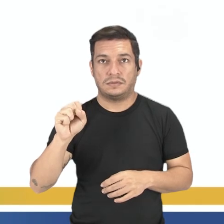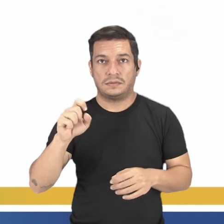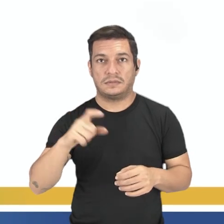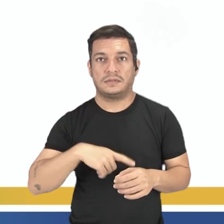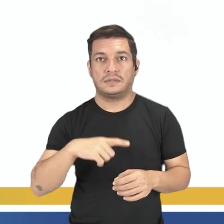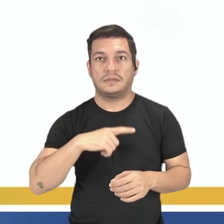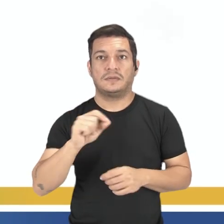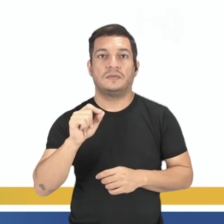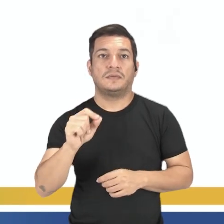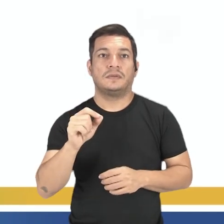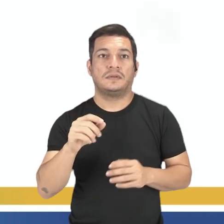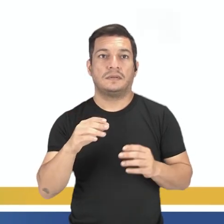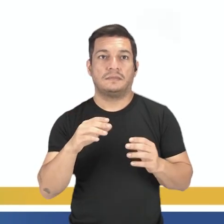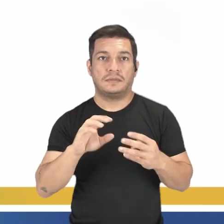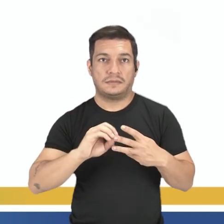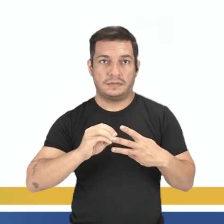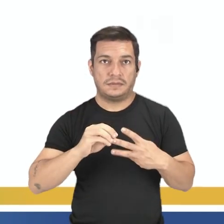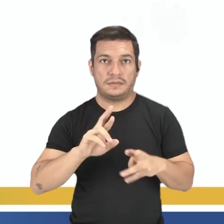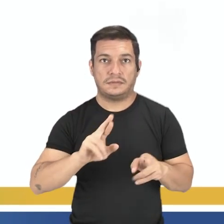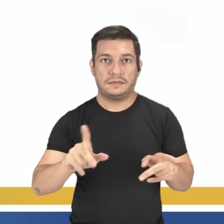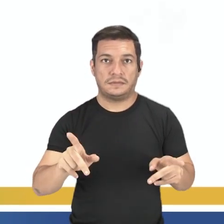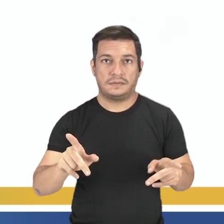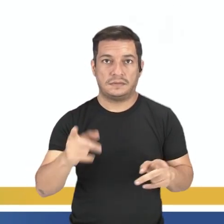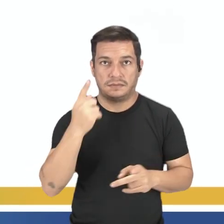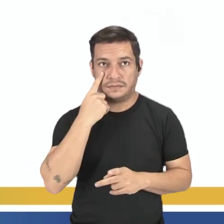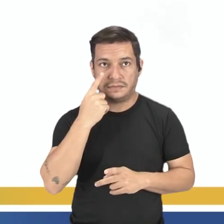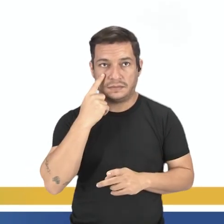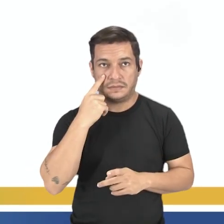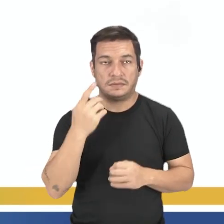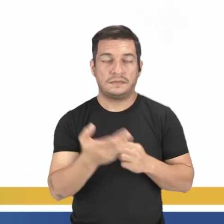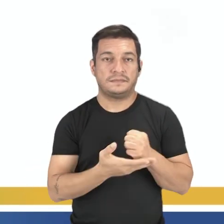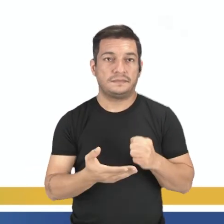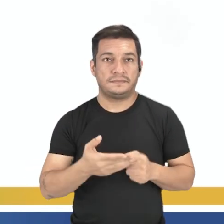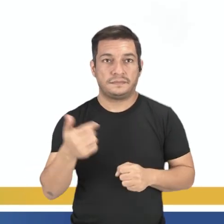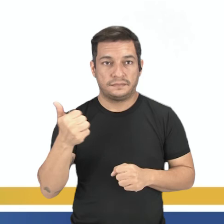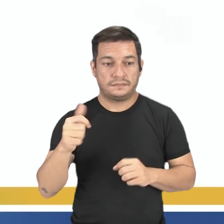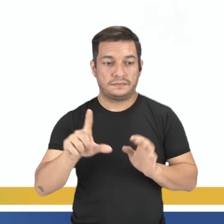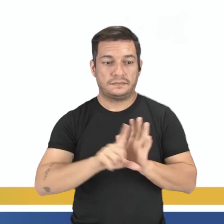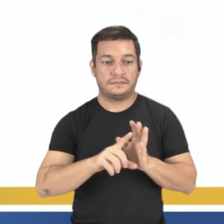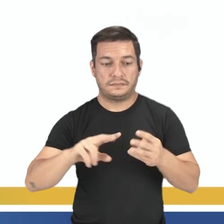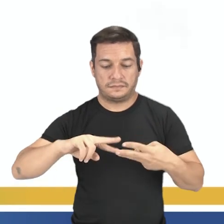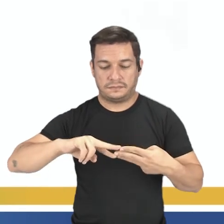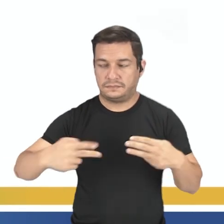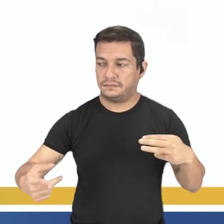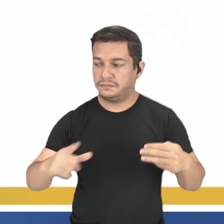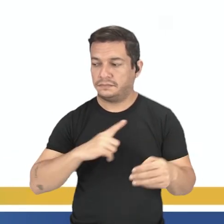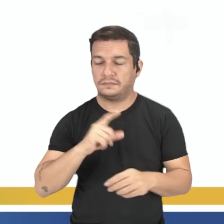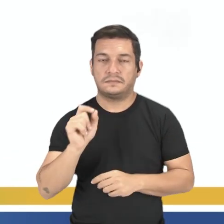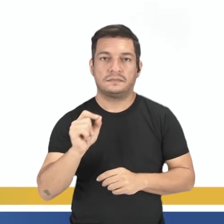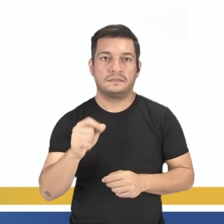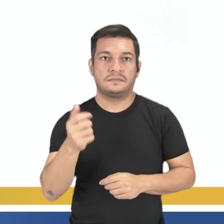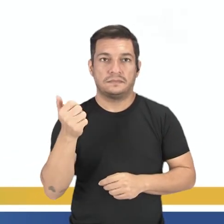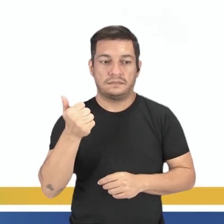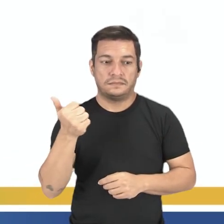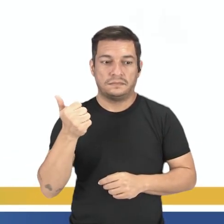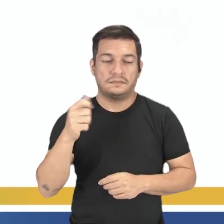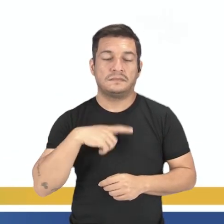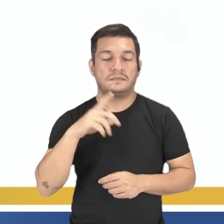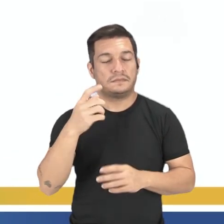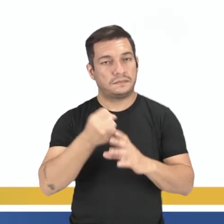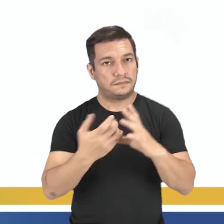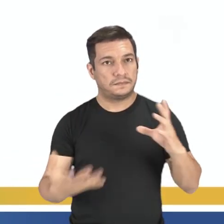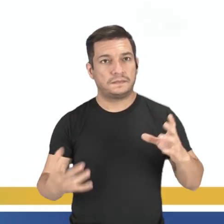para células diferentes, tá? Então, de acordo com a primeira lei de Mendel, o que eu tenho? Alternativa 1, somente a 1,